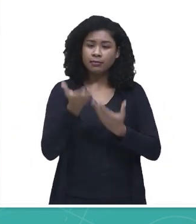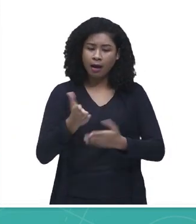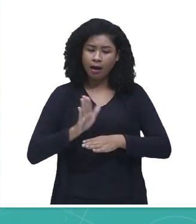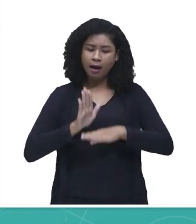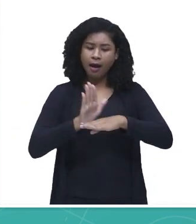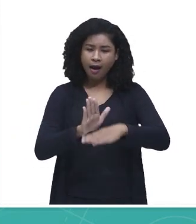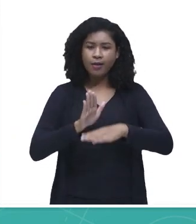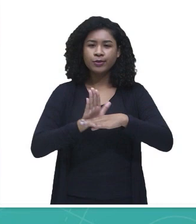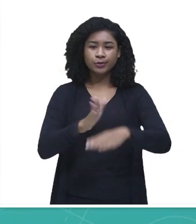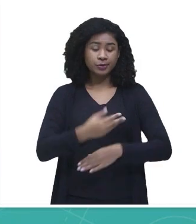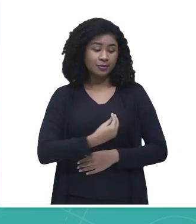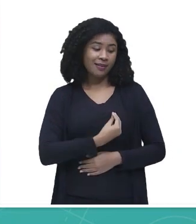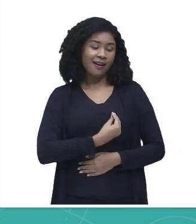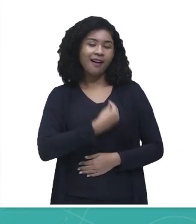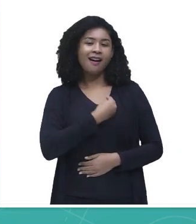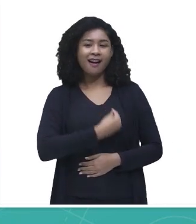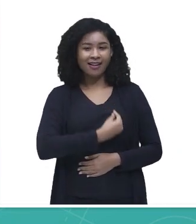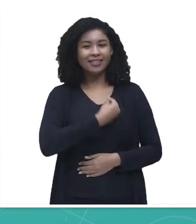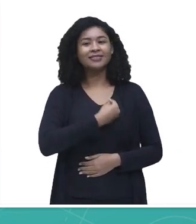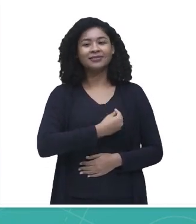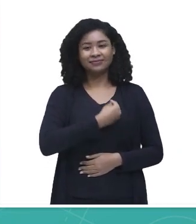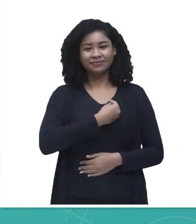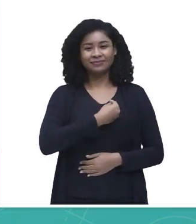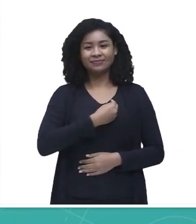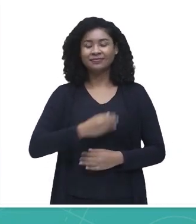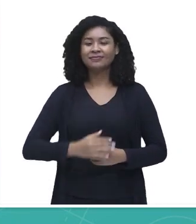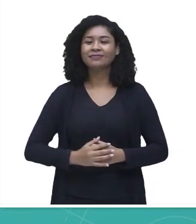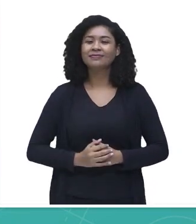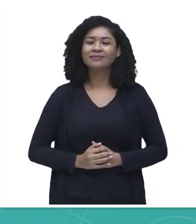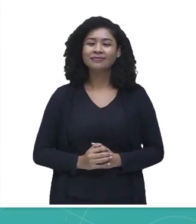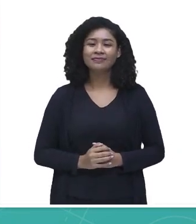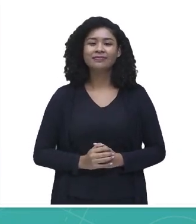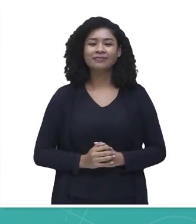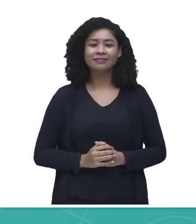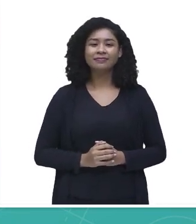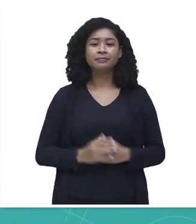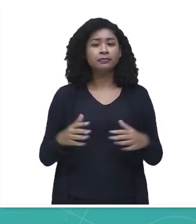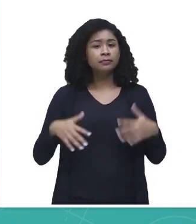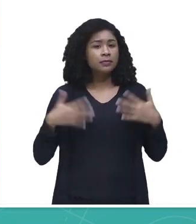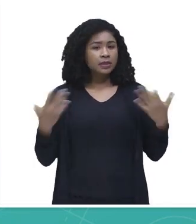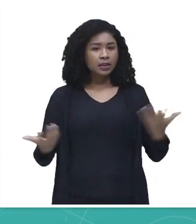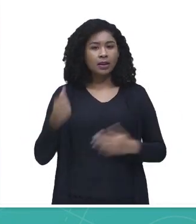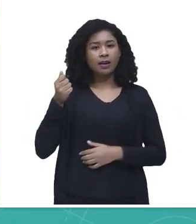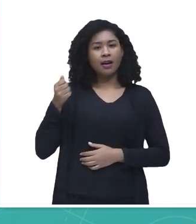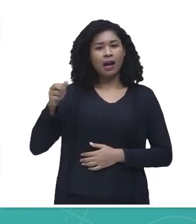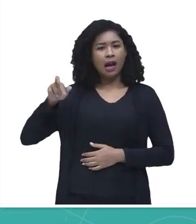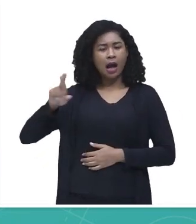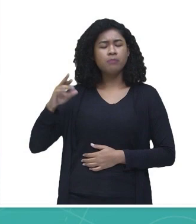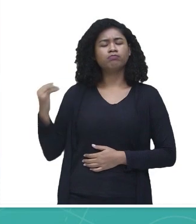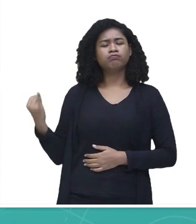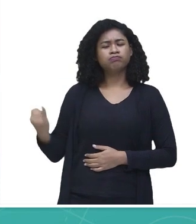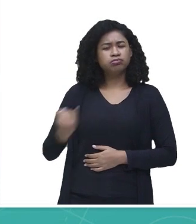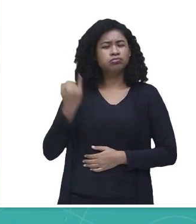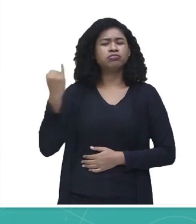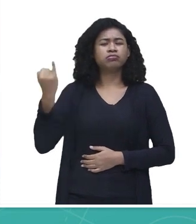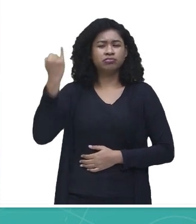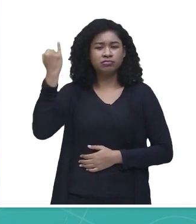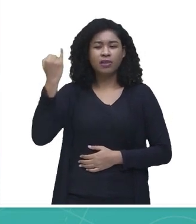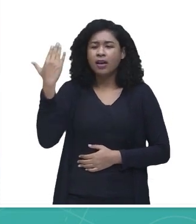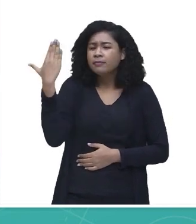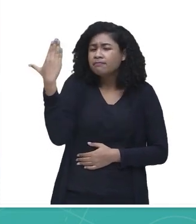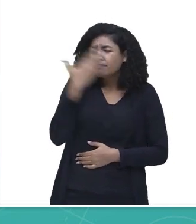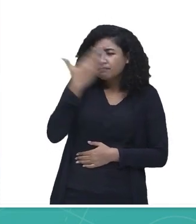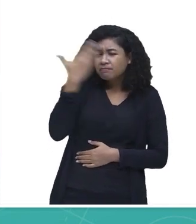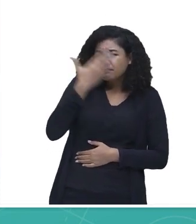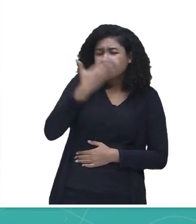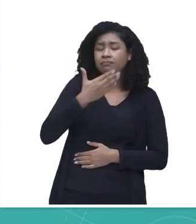adequado à existência e à manutenção de vida na Terra. Tá? Então, o ar é muito importante, mesmo que nós não o vejamos, a